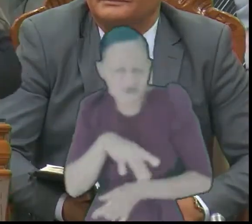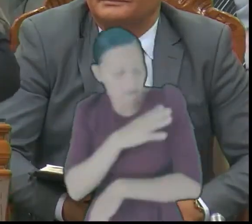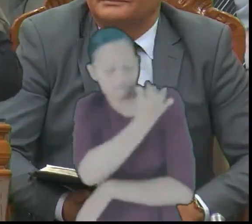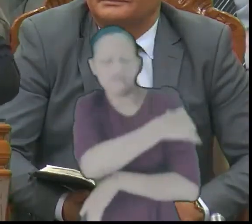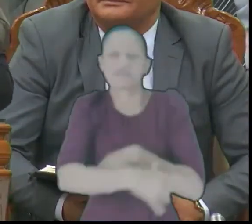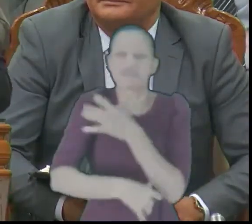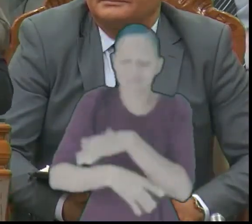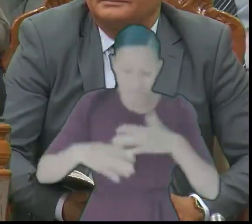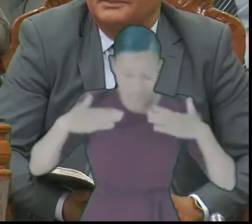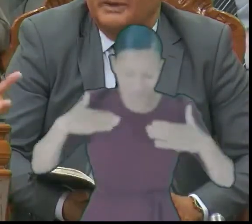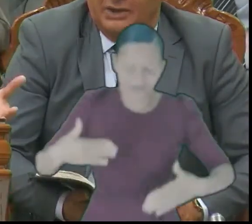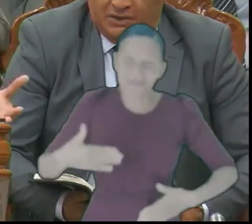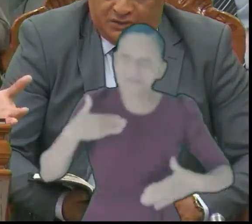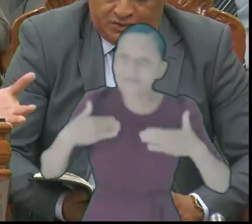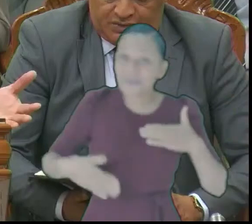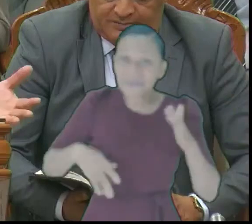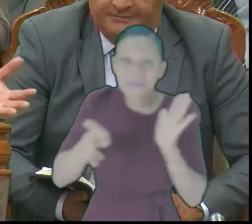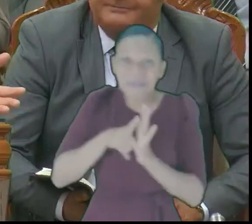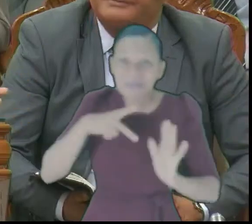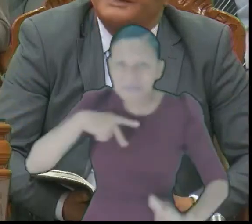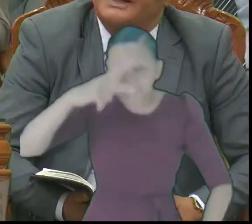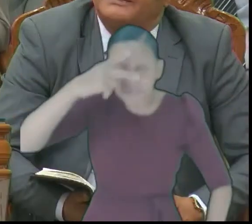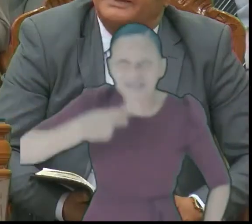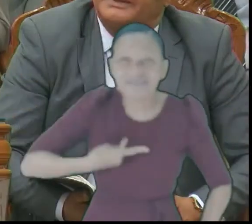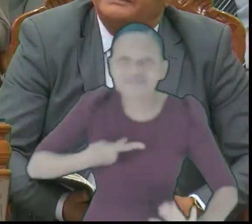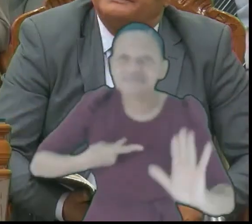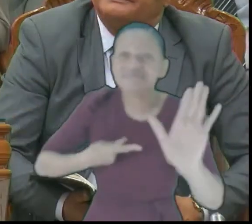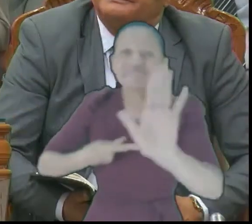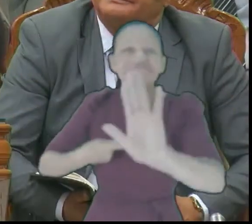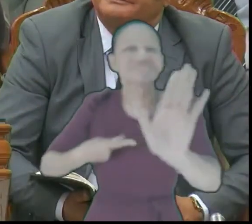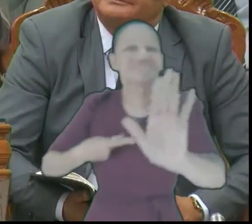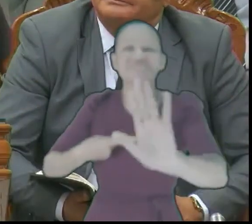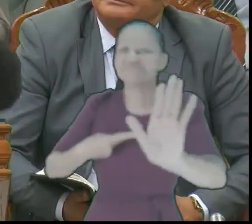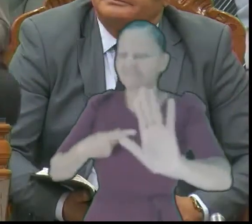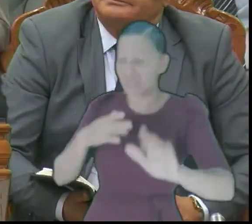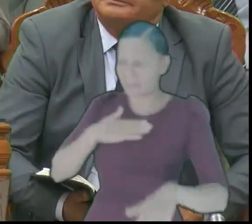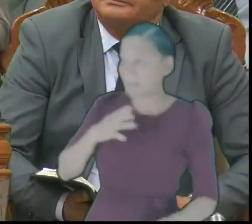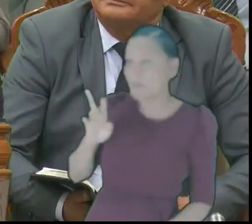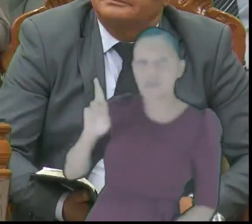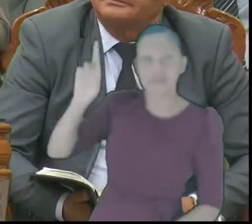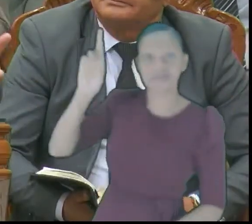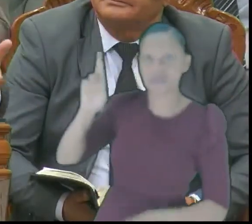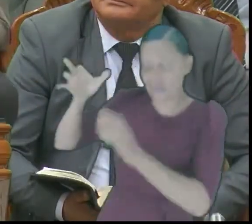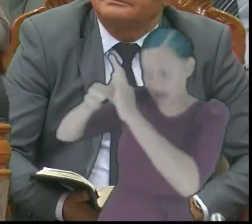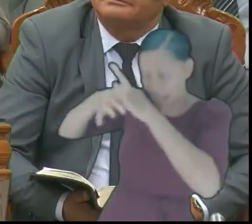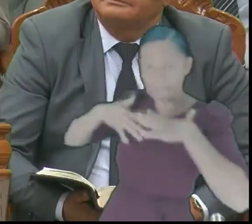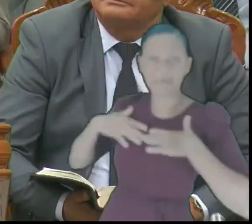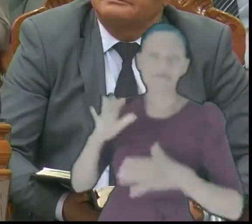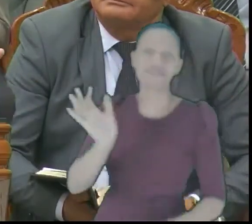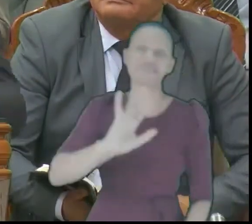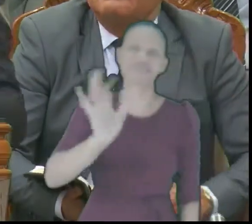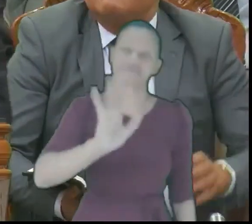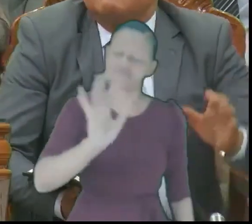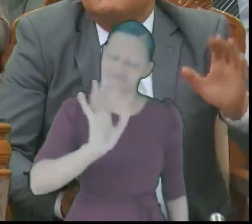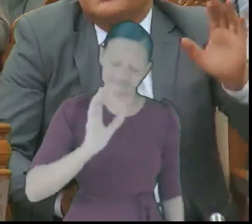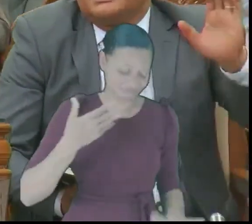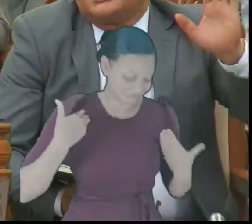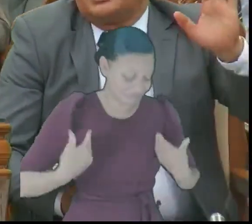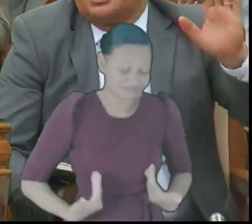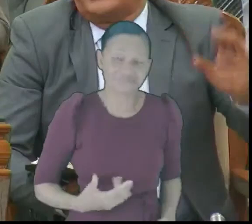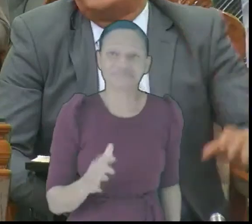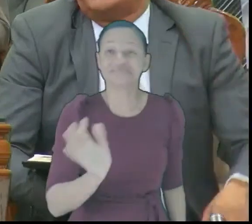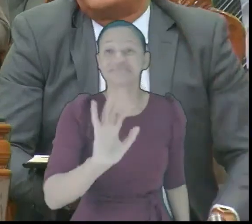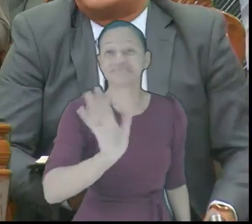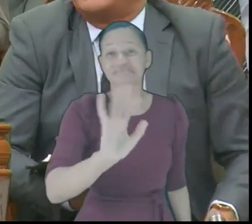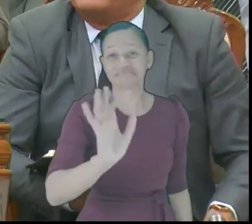esse corpo, meu filho, não é meu. E o meu dono não deixa que eu faça isso no meu corpo.